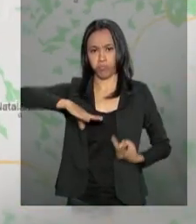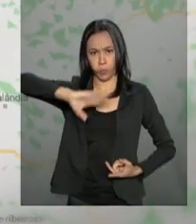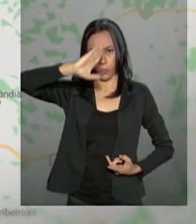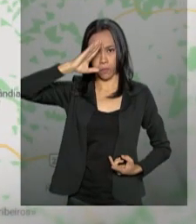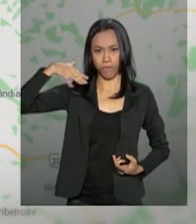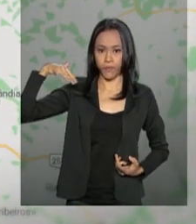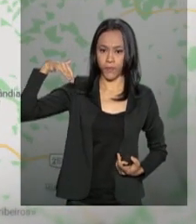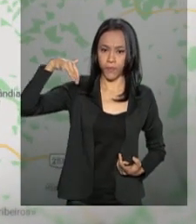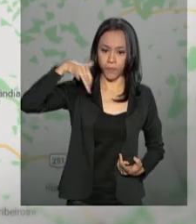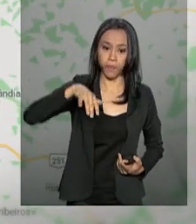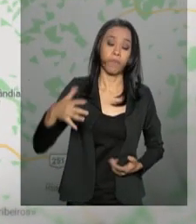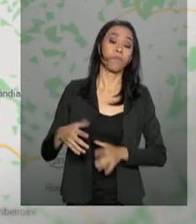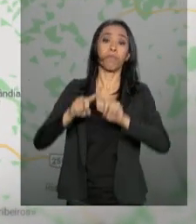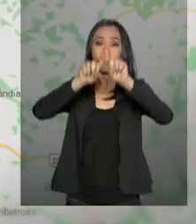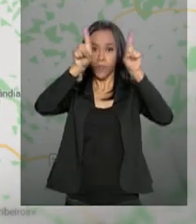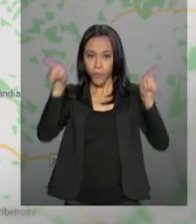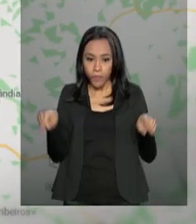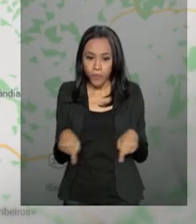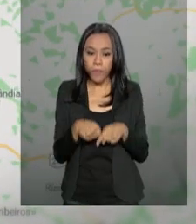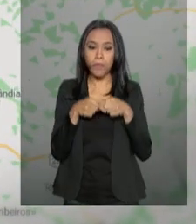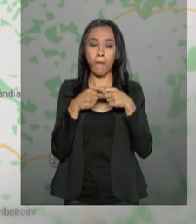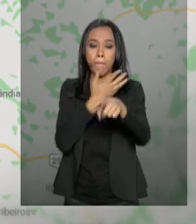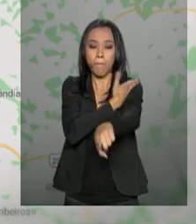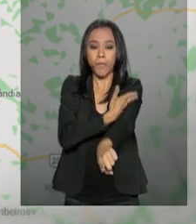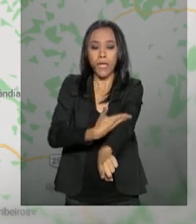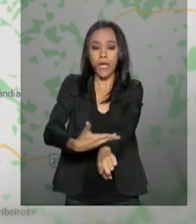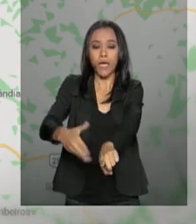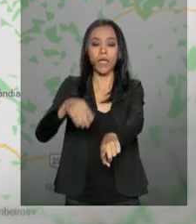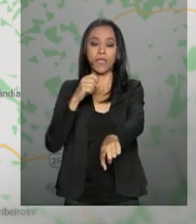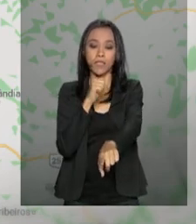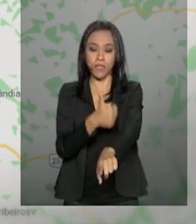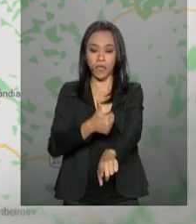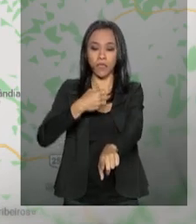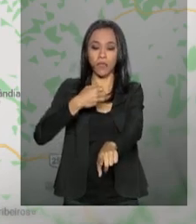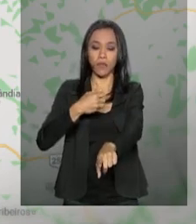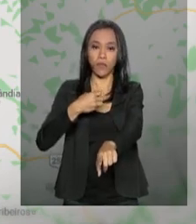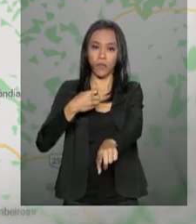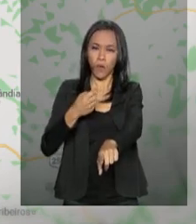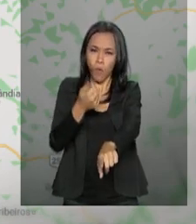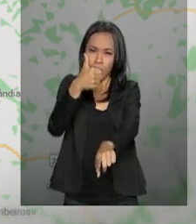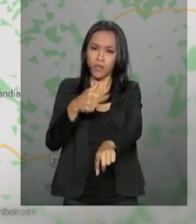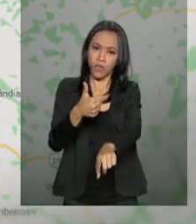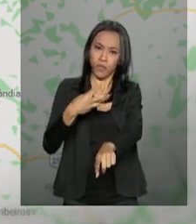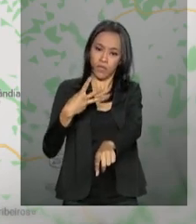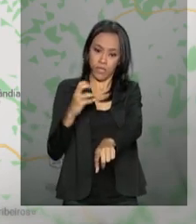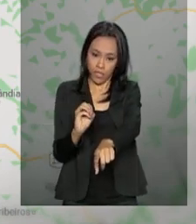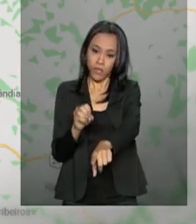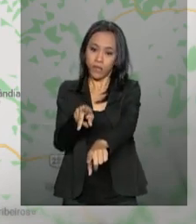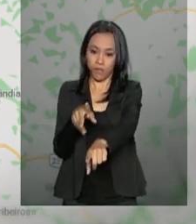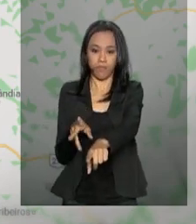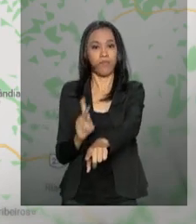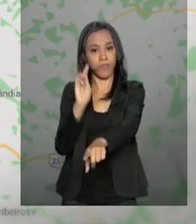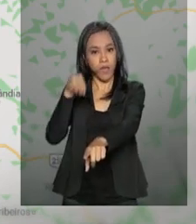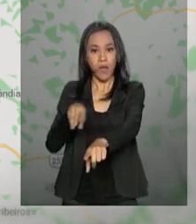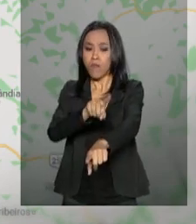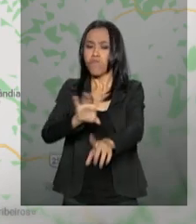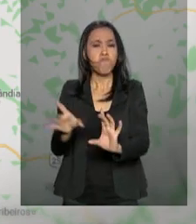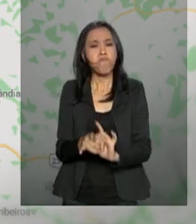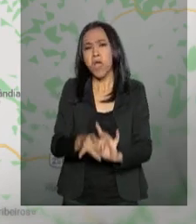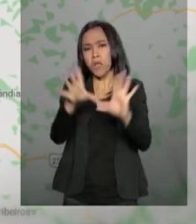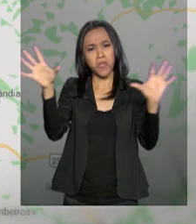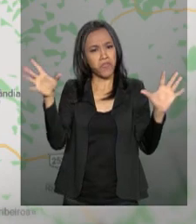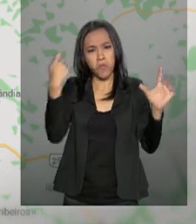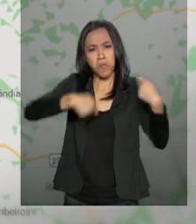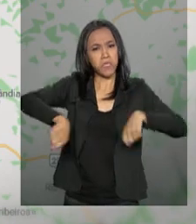por fim a área branca com raio de praticamente 130 quilômetros onde não será necessário requerer autorização